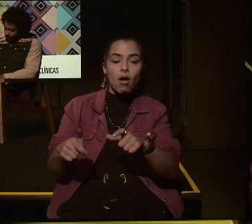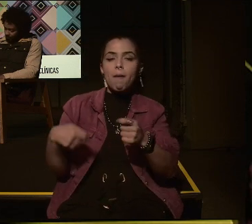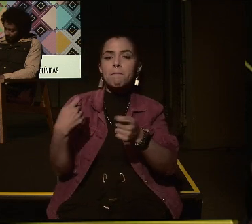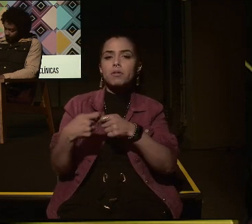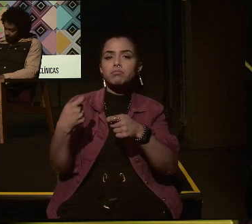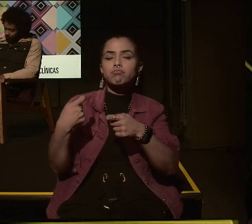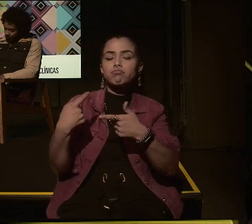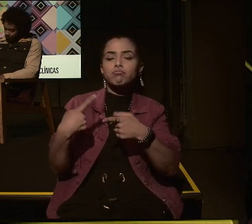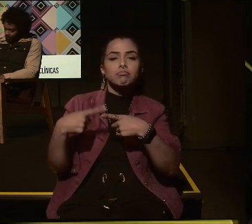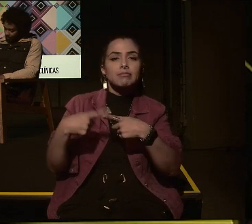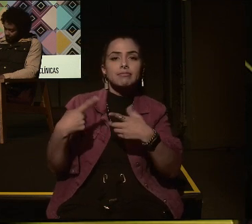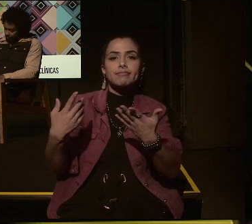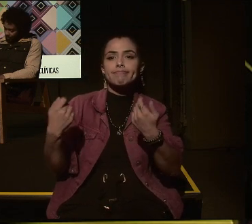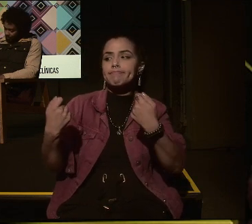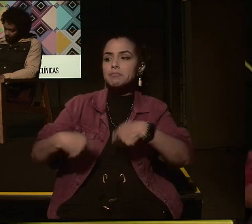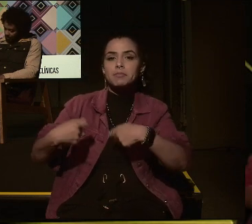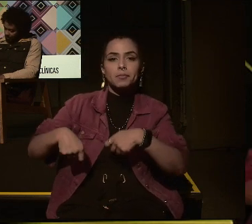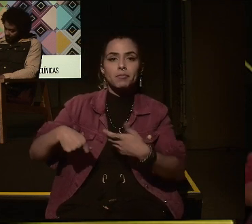compreender